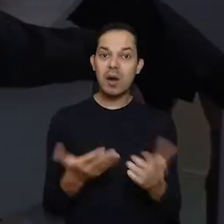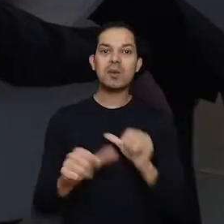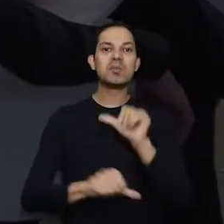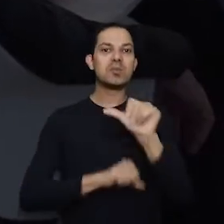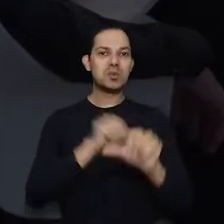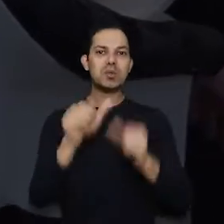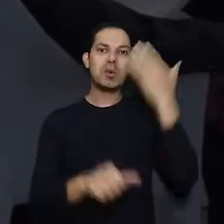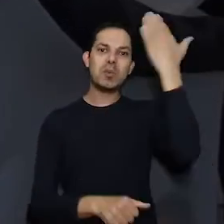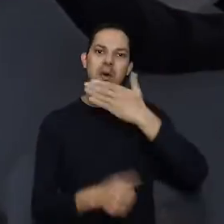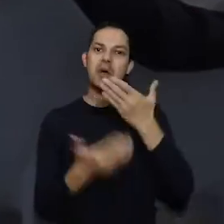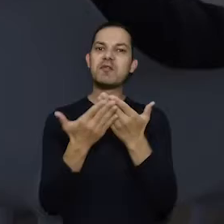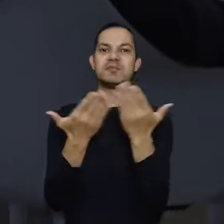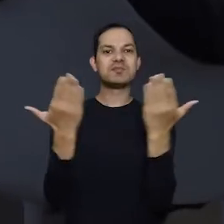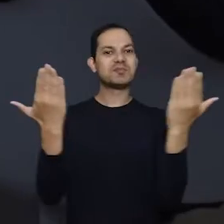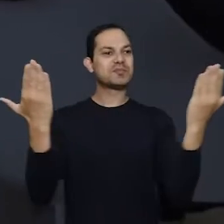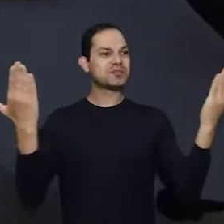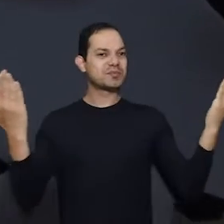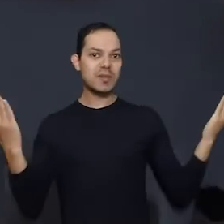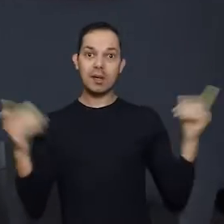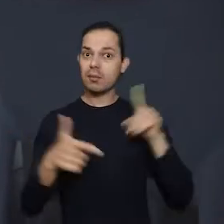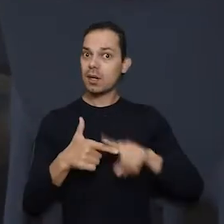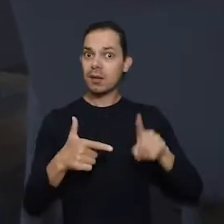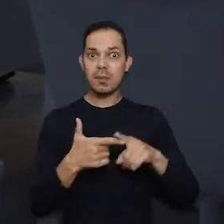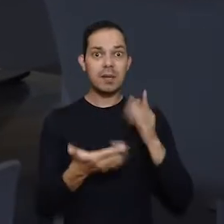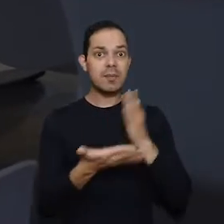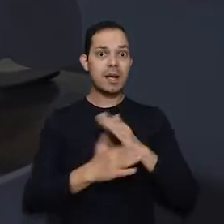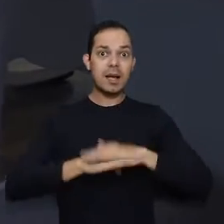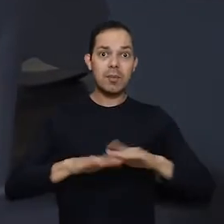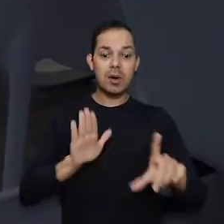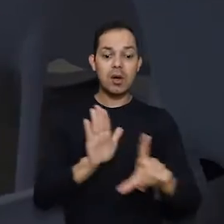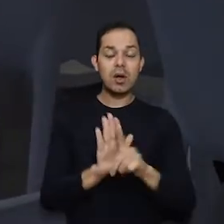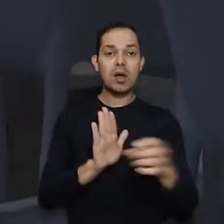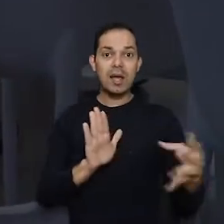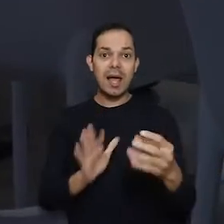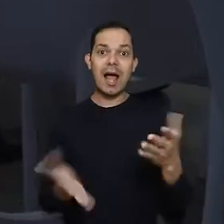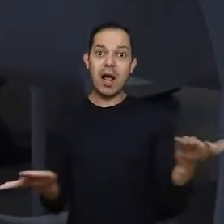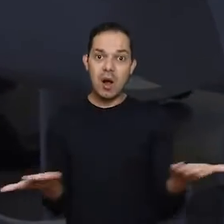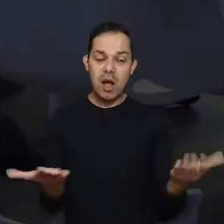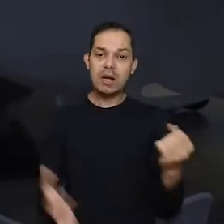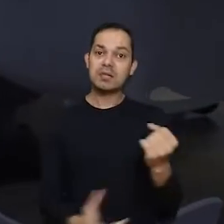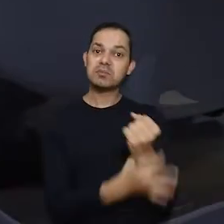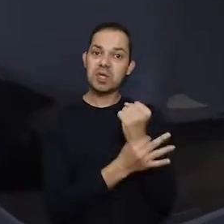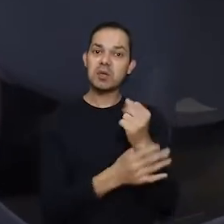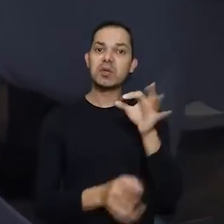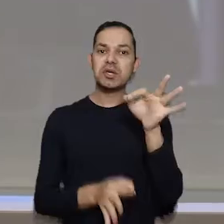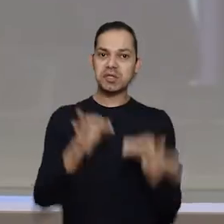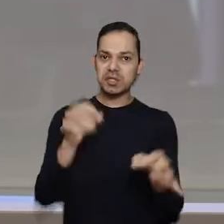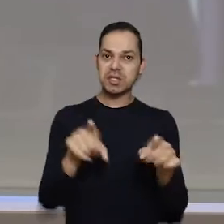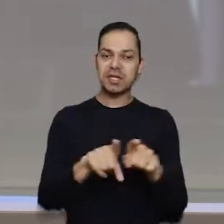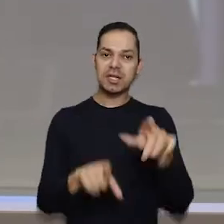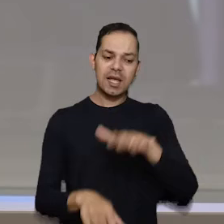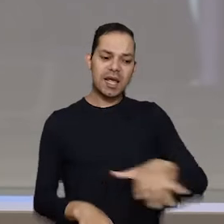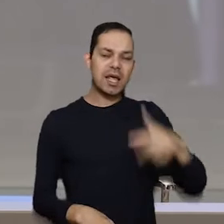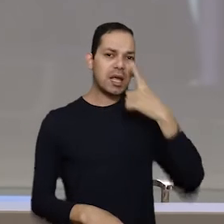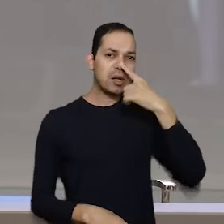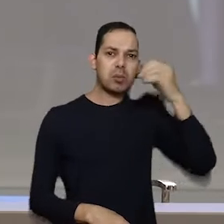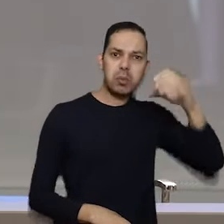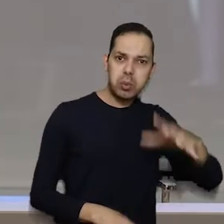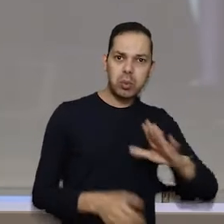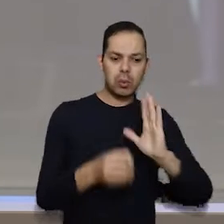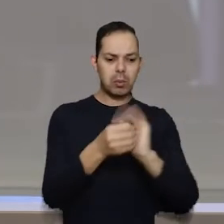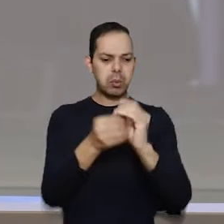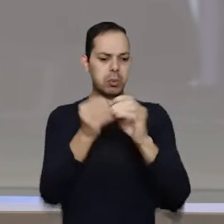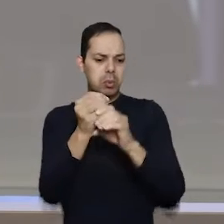aqui a demonstração de que isso não é mais uma questão. O novo marco criou um ambiente de segurança jurídica, o setor de saneamento passou a